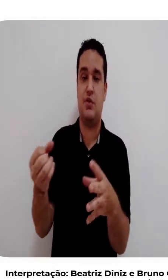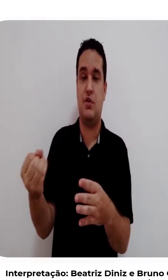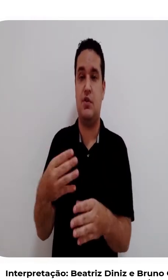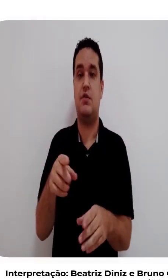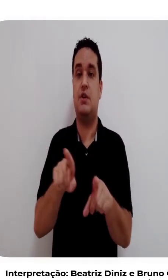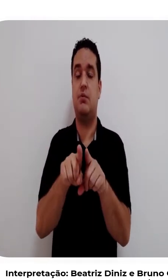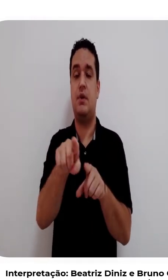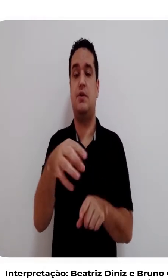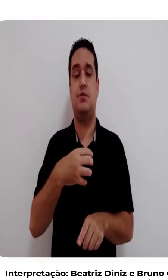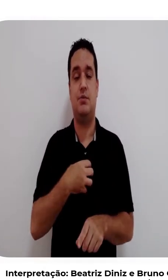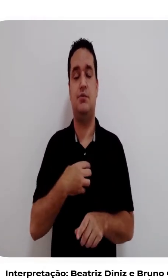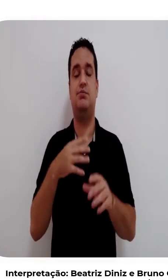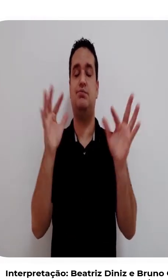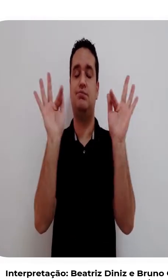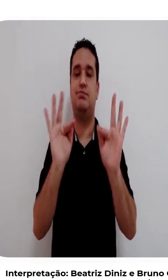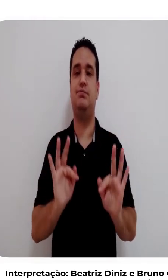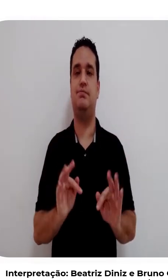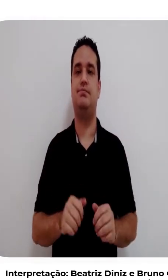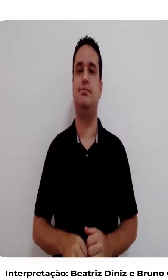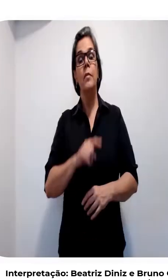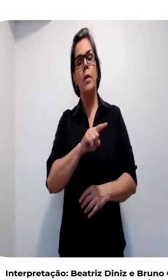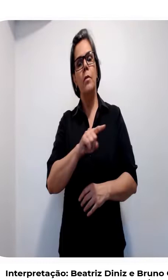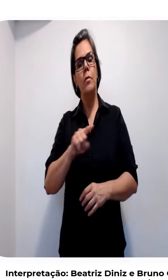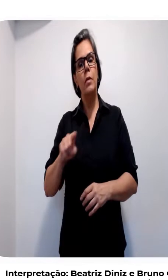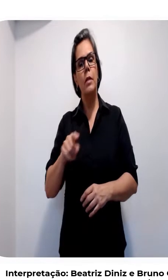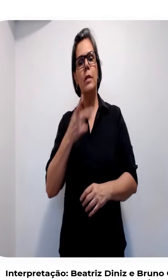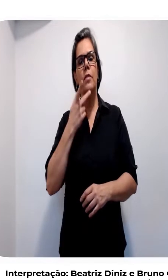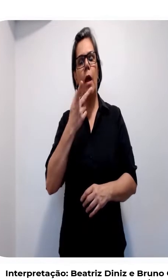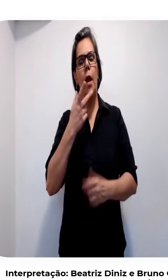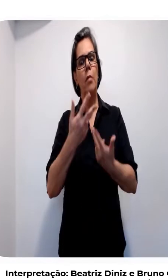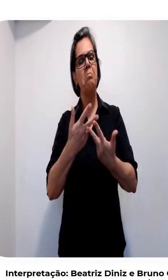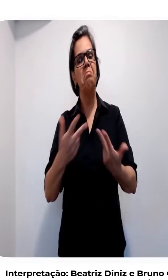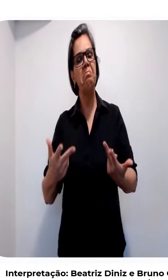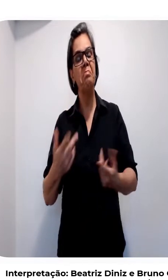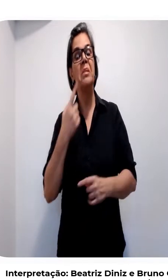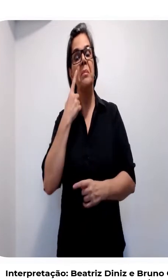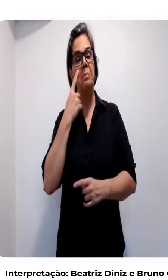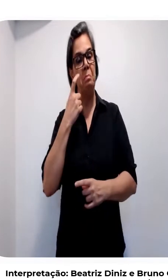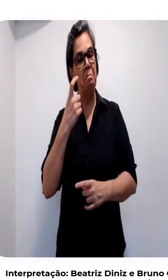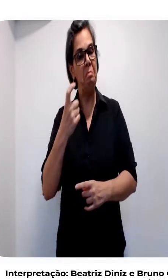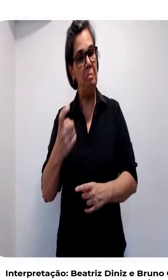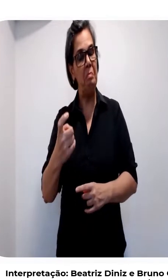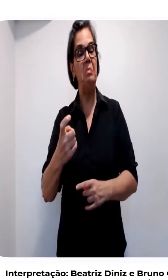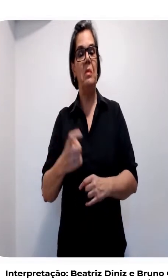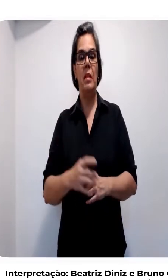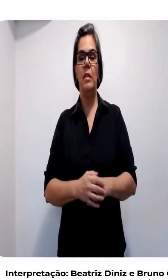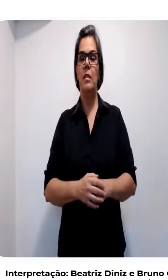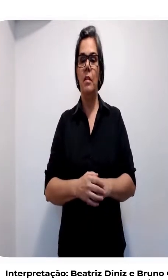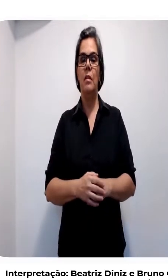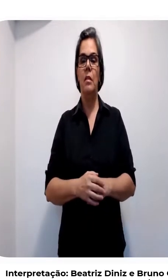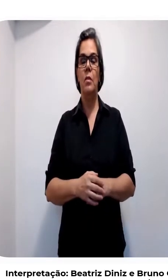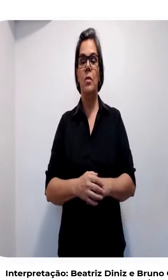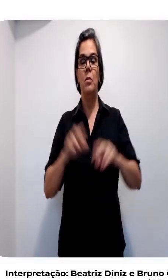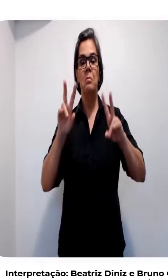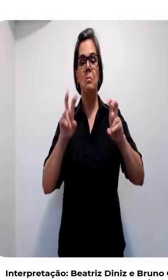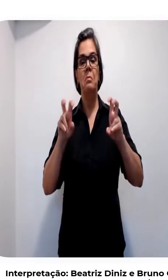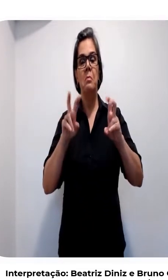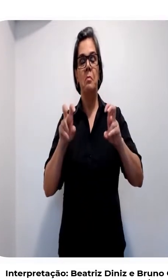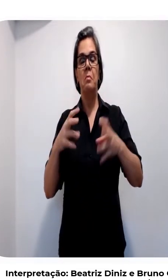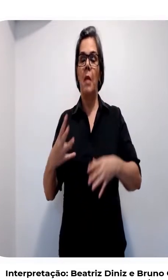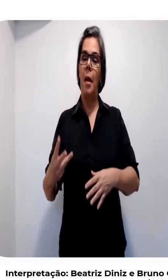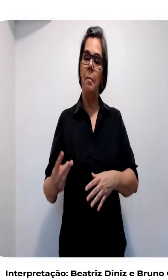para a criança. Vocês trouxeram muitos apontamentos interessantes sobre as habilidades que priorizam